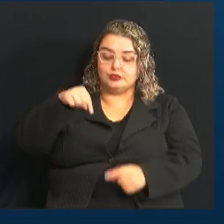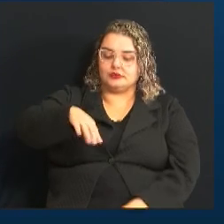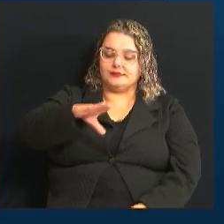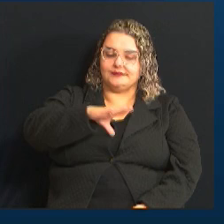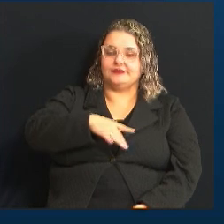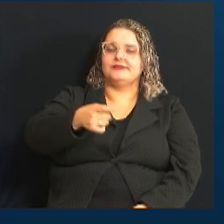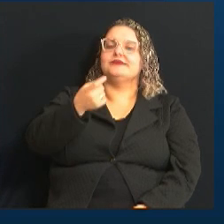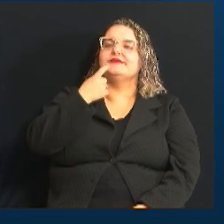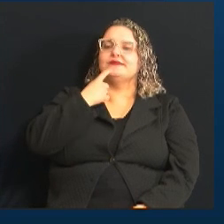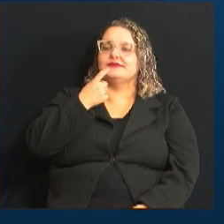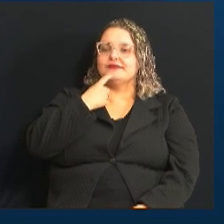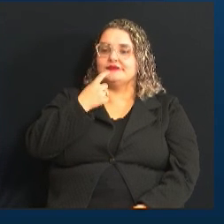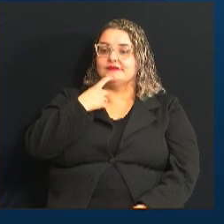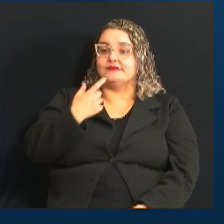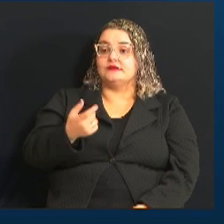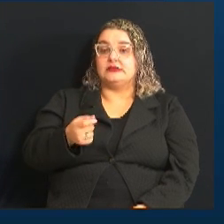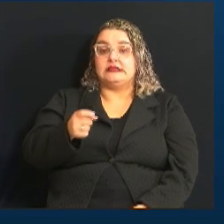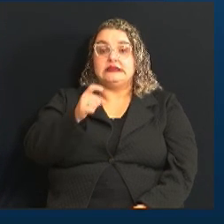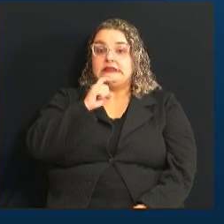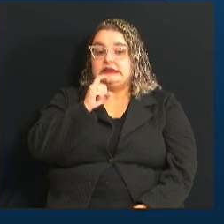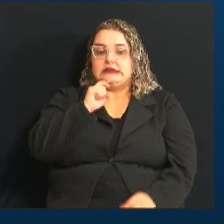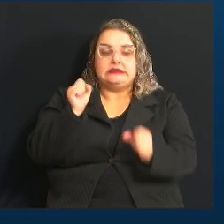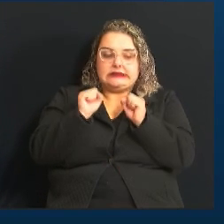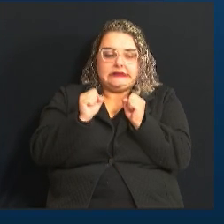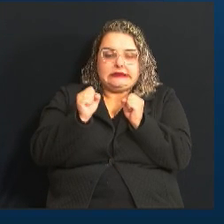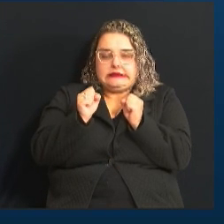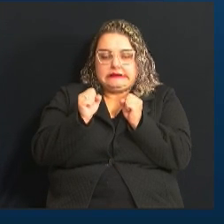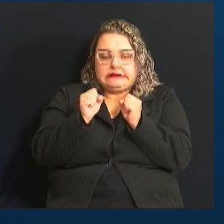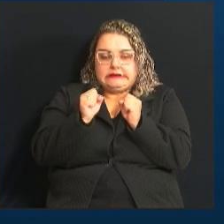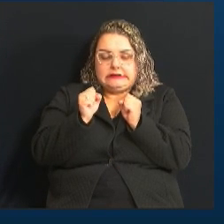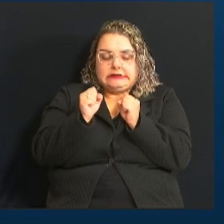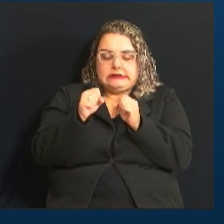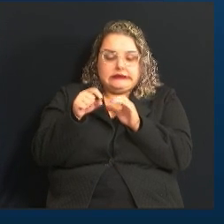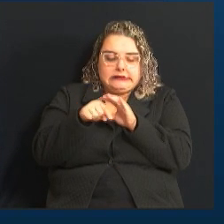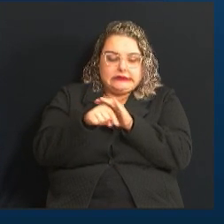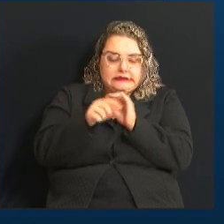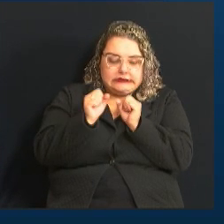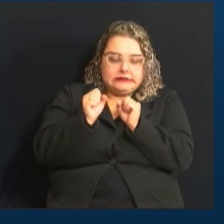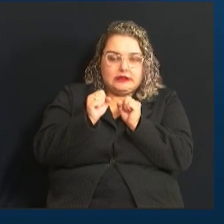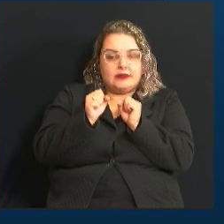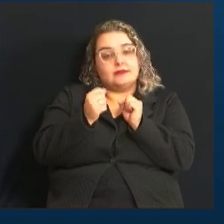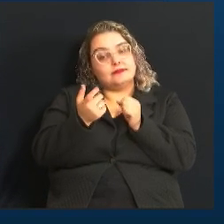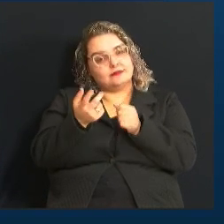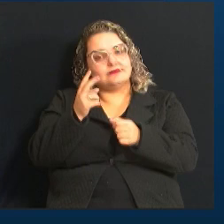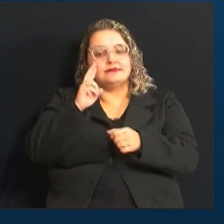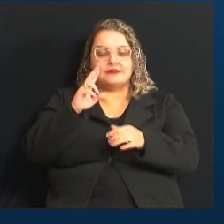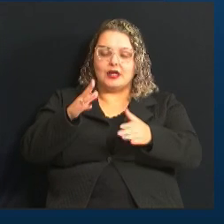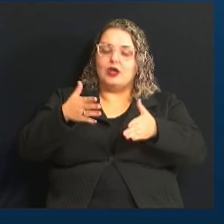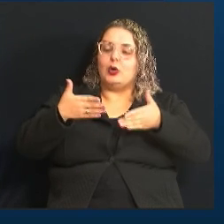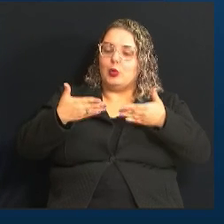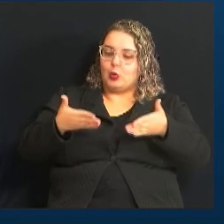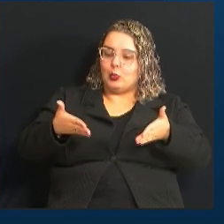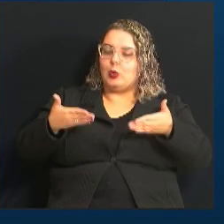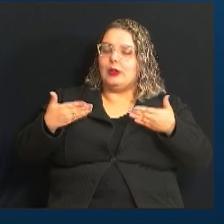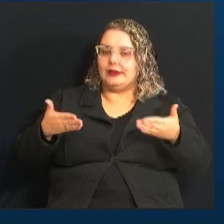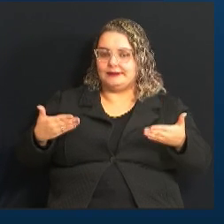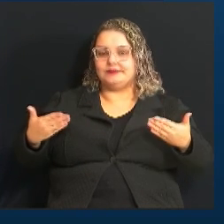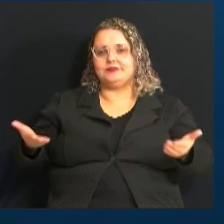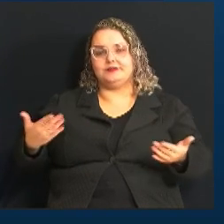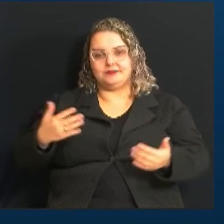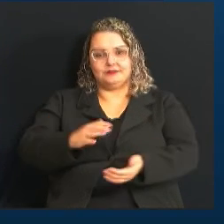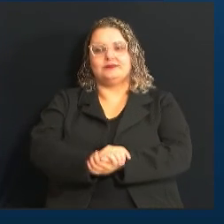25 graus. Então, para quem não gosta daquele frio intenso, a gente já está vendo aí a temperatura subindo e